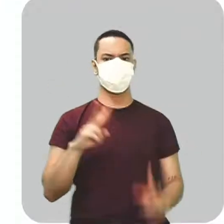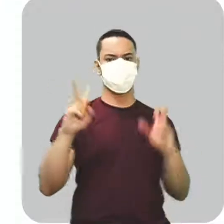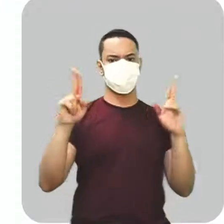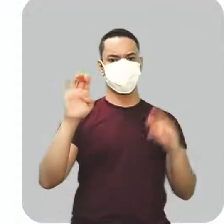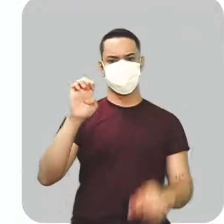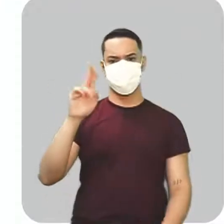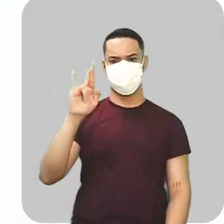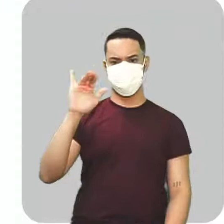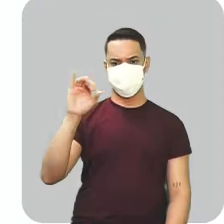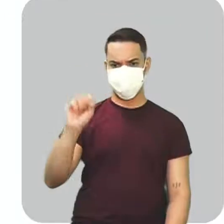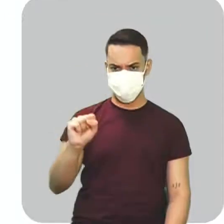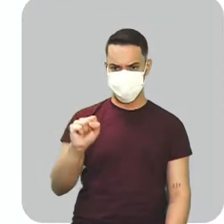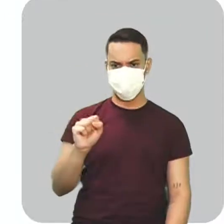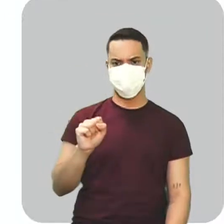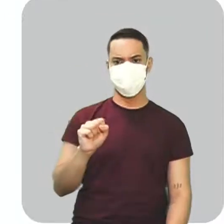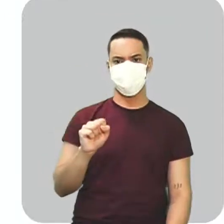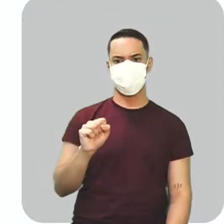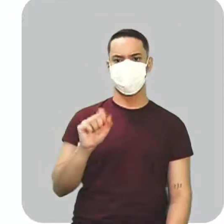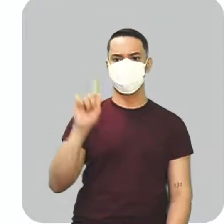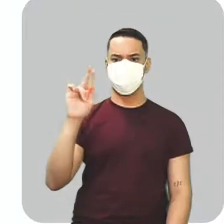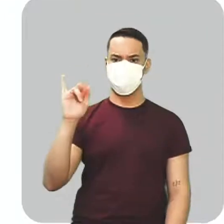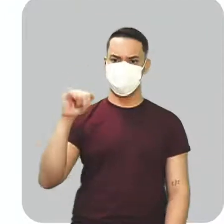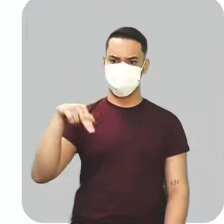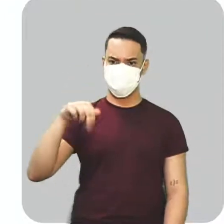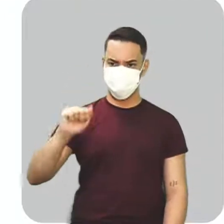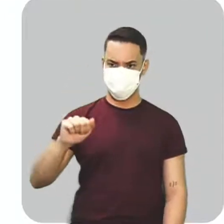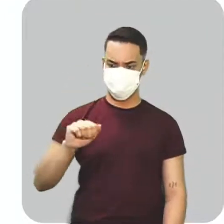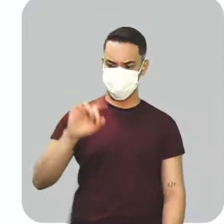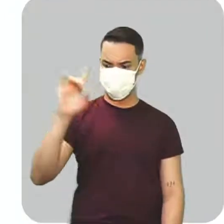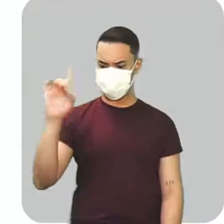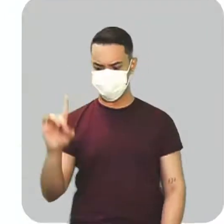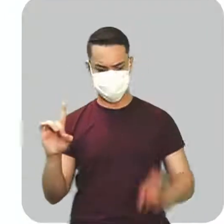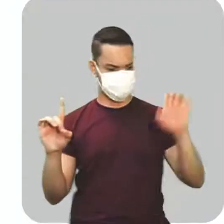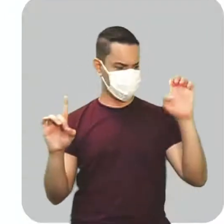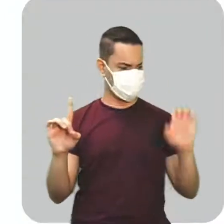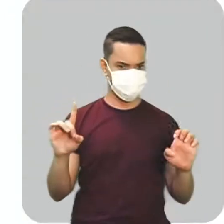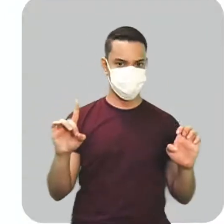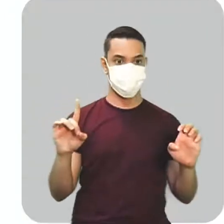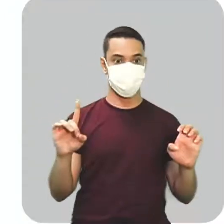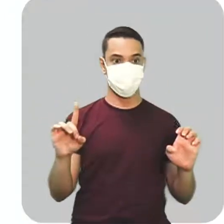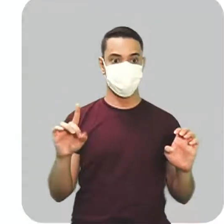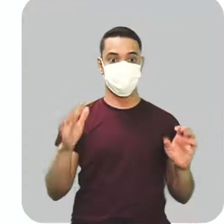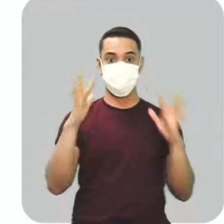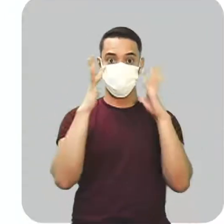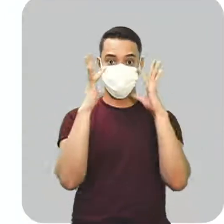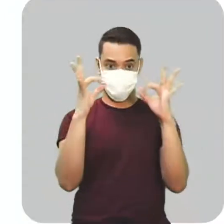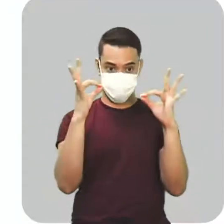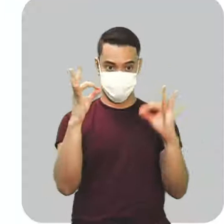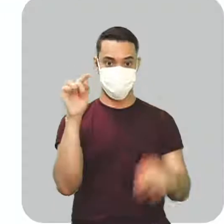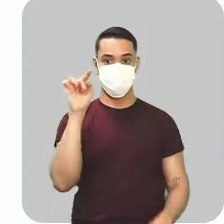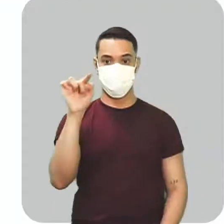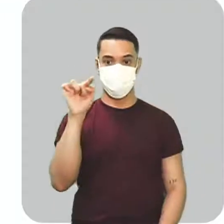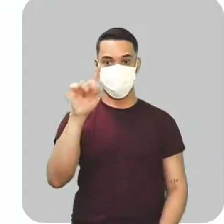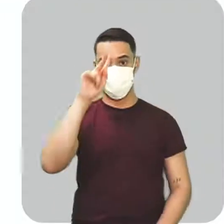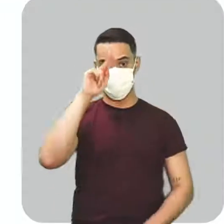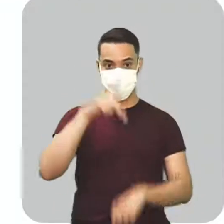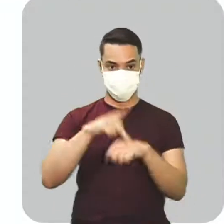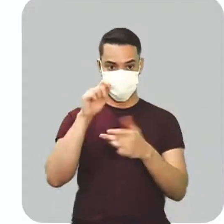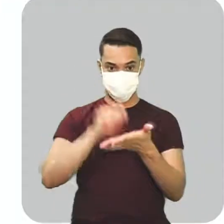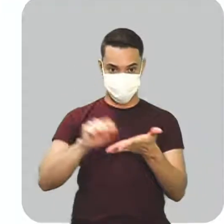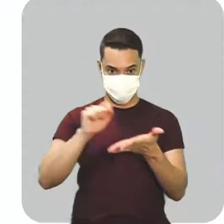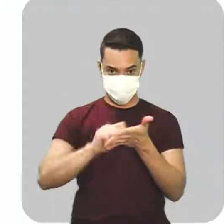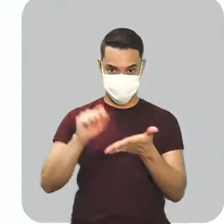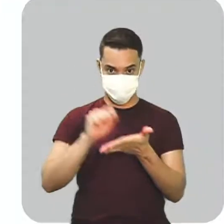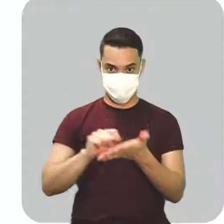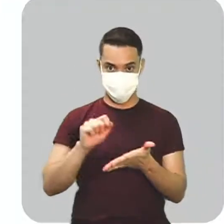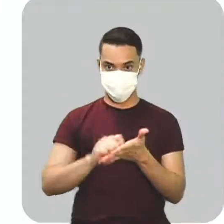ébrios. Guiam à direita, à esquerda. Ó, prestando atenção aqui, amadinho, que essa parte